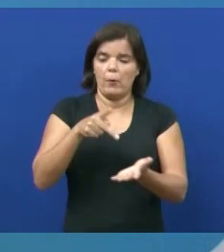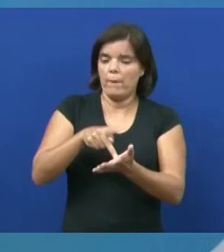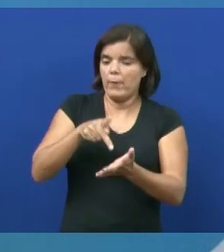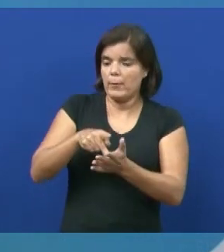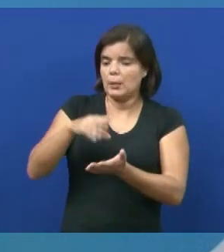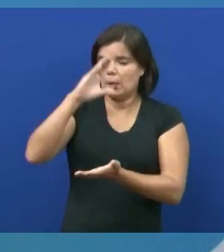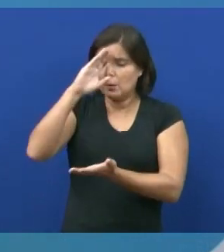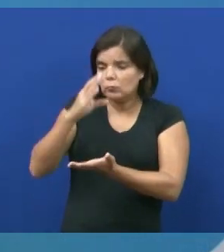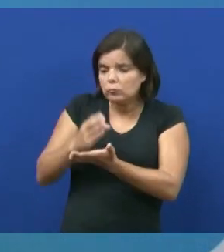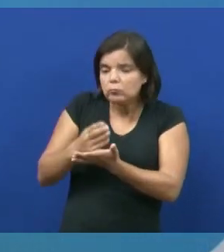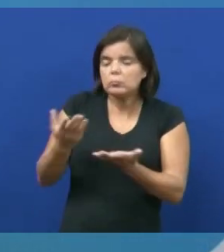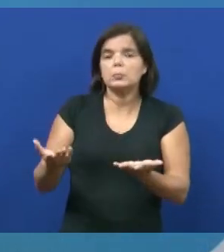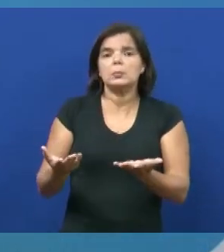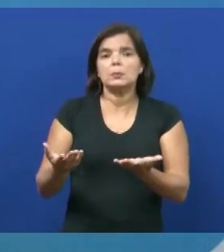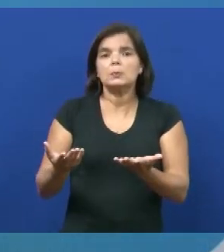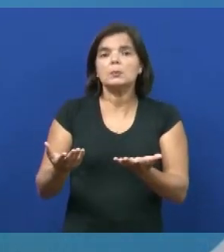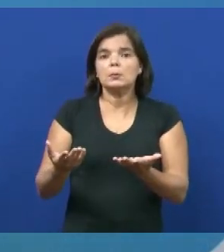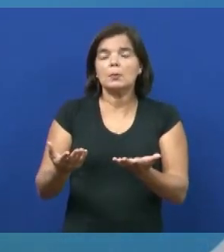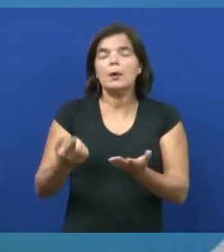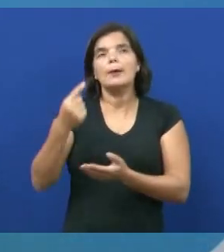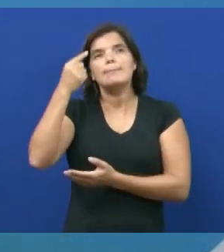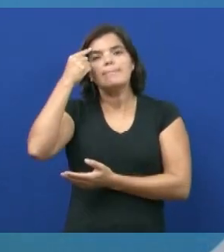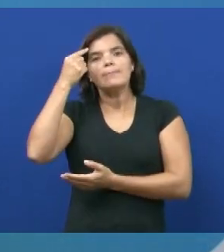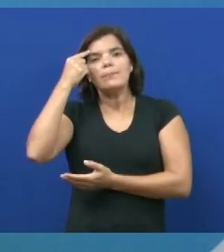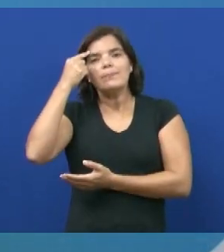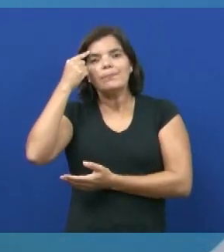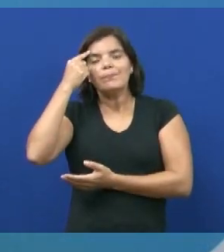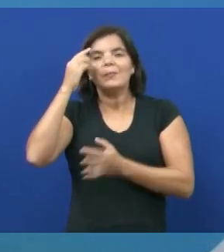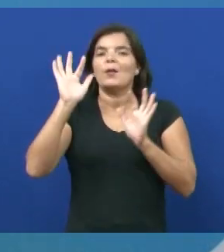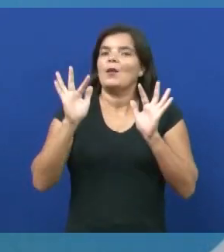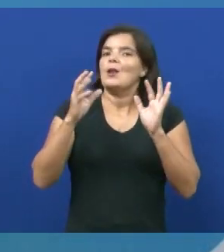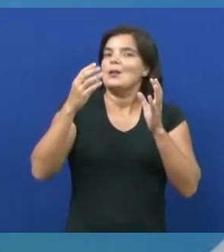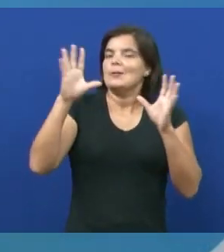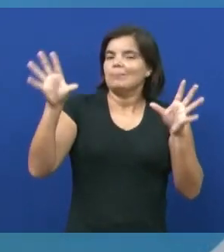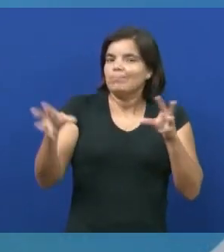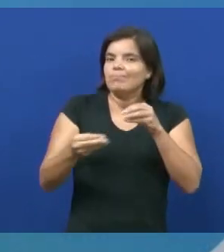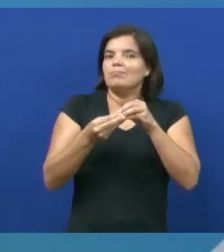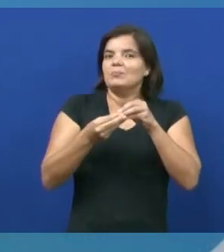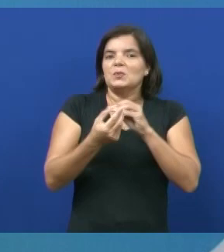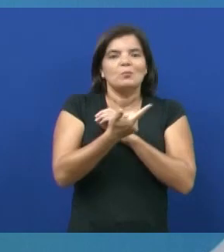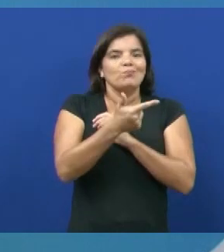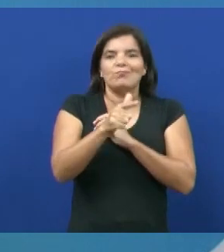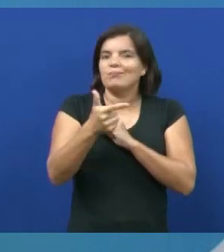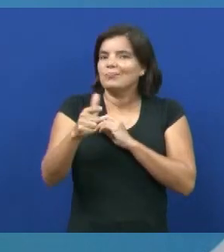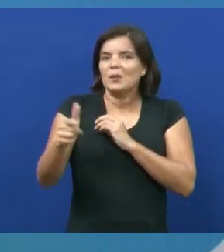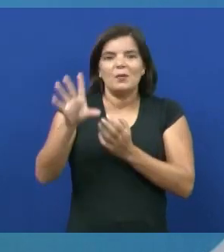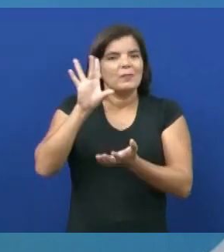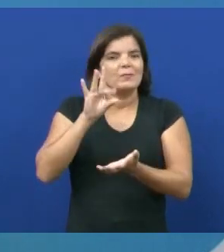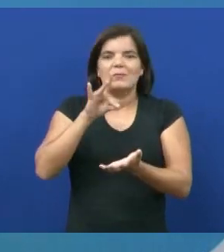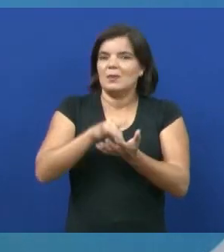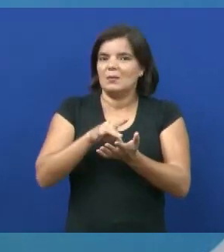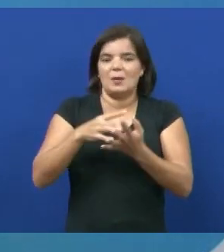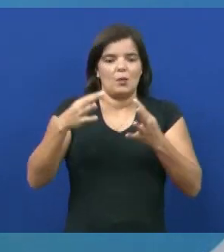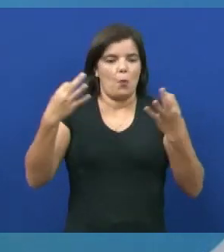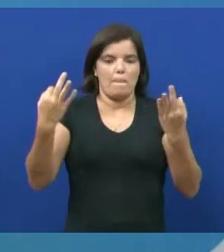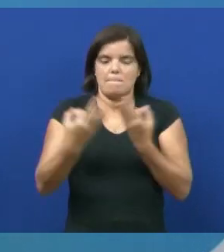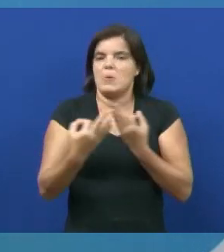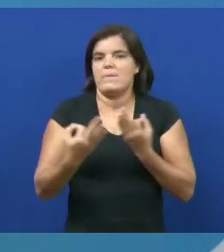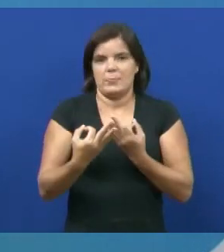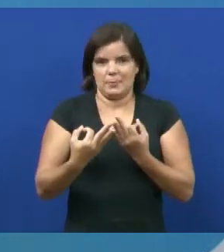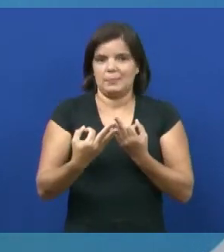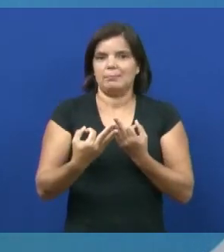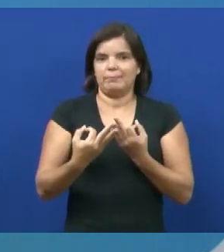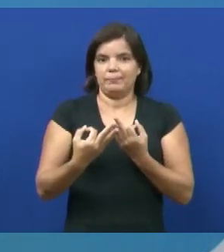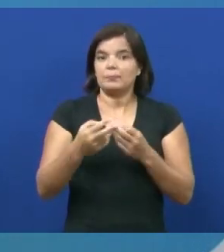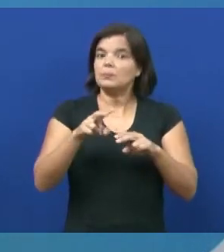verdadeira crença? Foi daí que ele tirou a seguinte conclusão: não existe uma verdade absoluta.